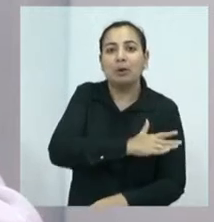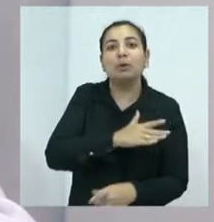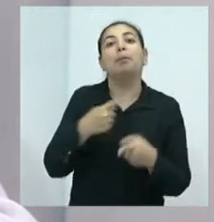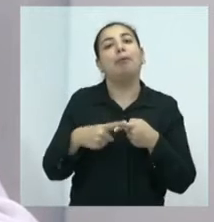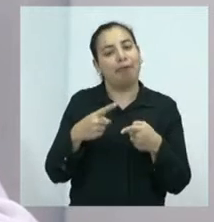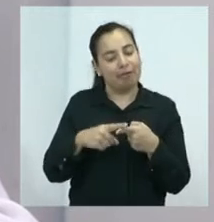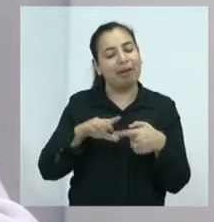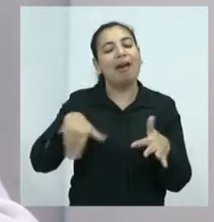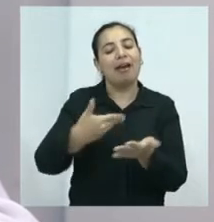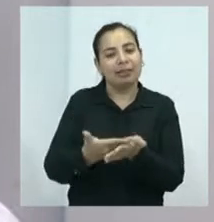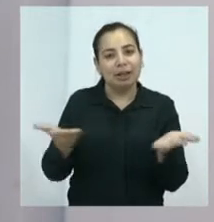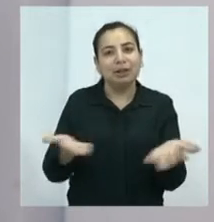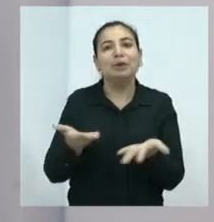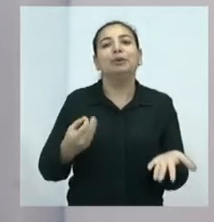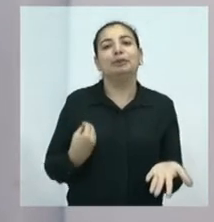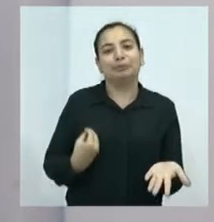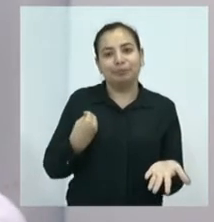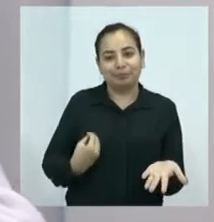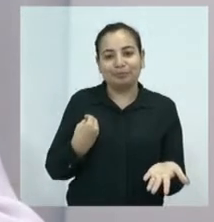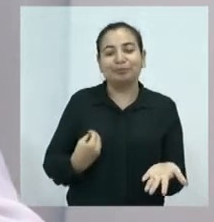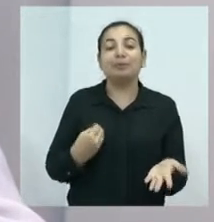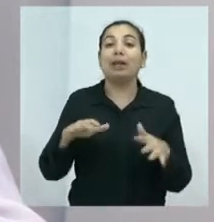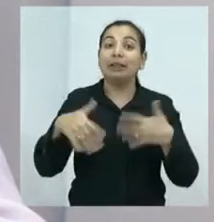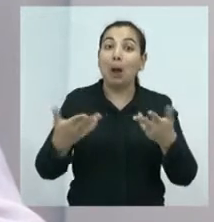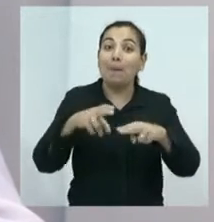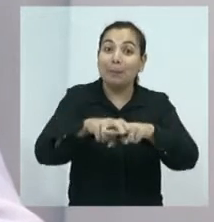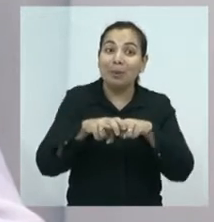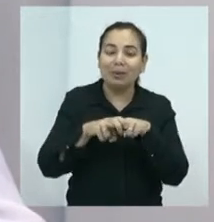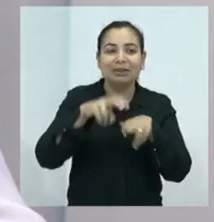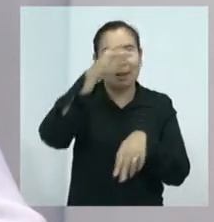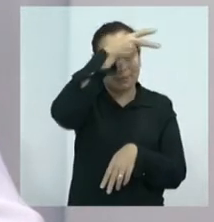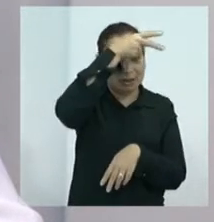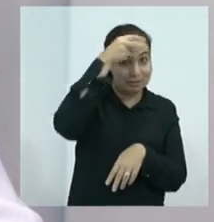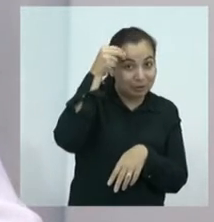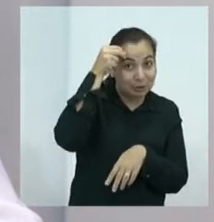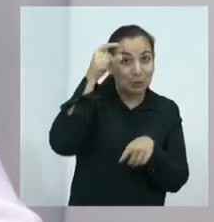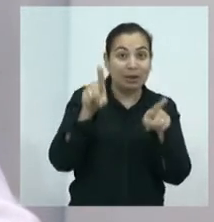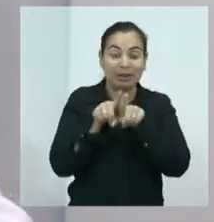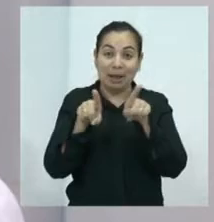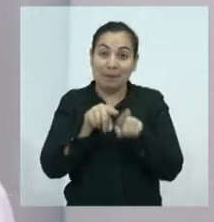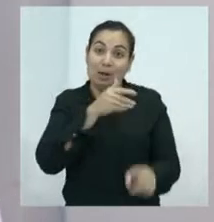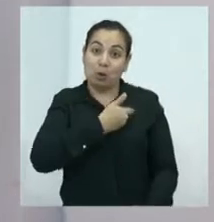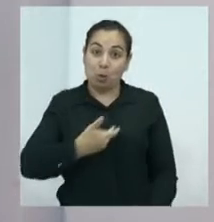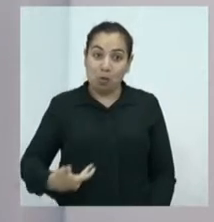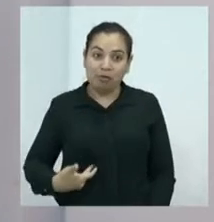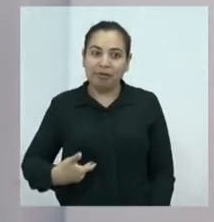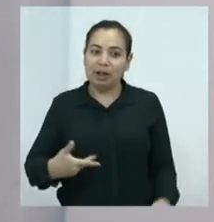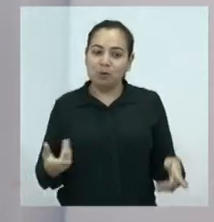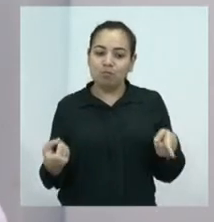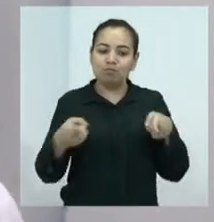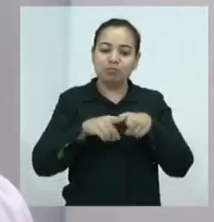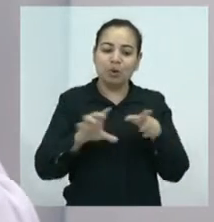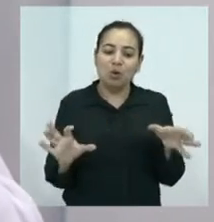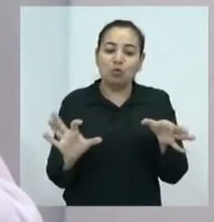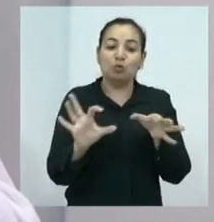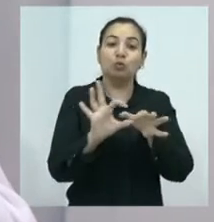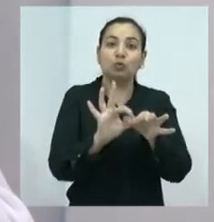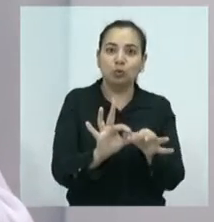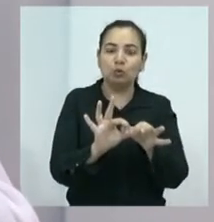gente não pode fugir desse debate. Por isso é que a Prefeitura de Fortaleza e o Governo do Estado está se colocando